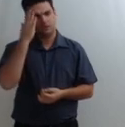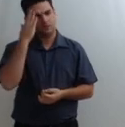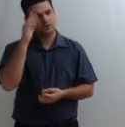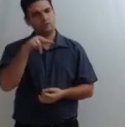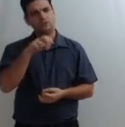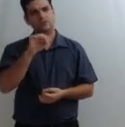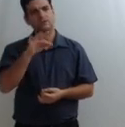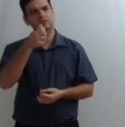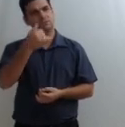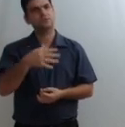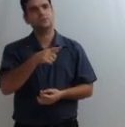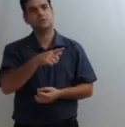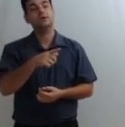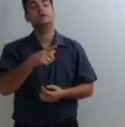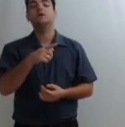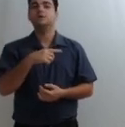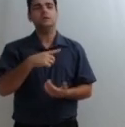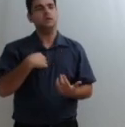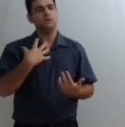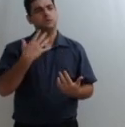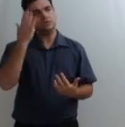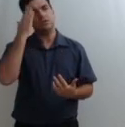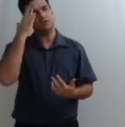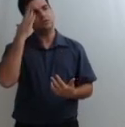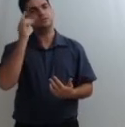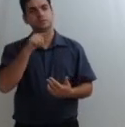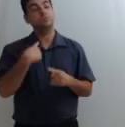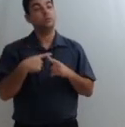estou de acordo que, normalmente, nós